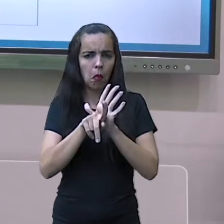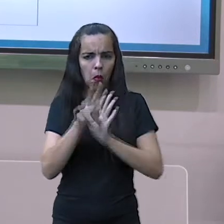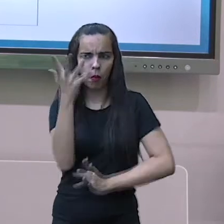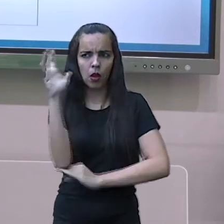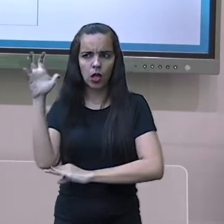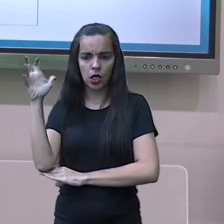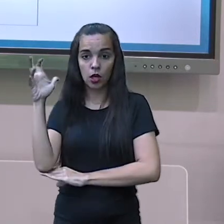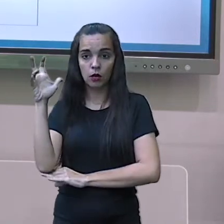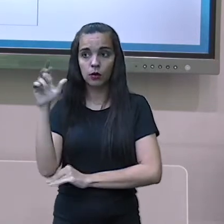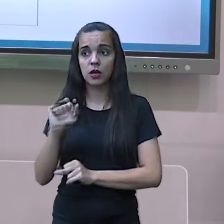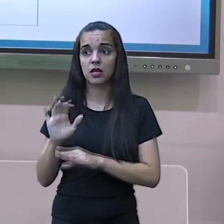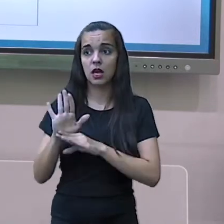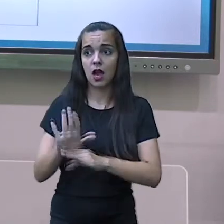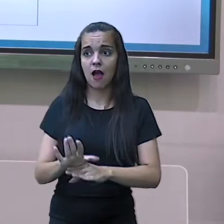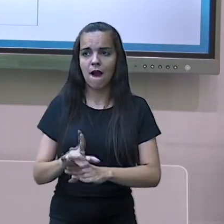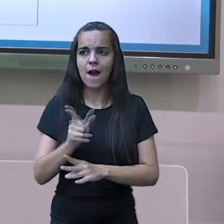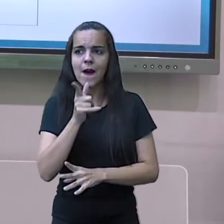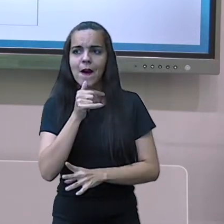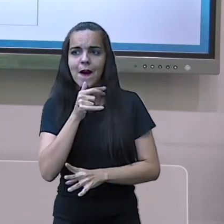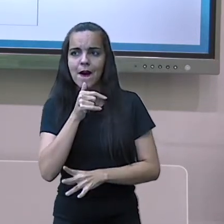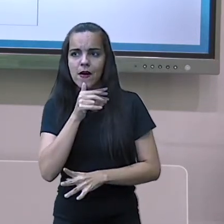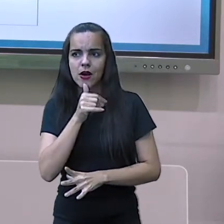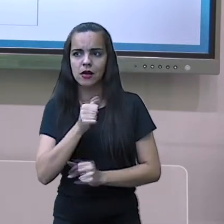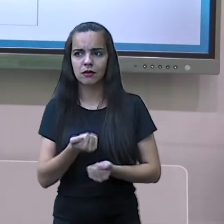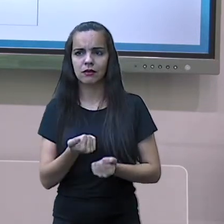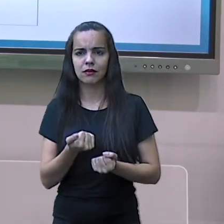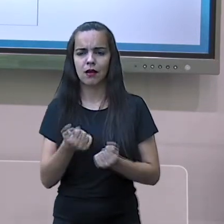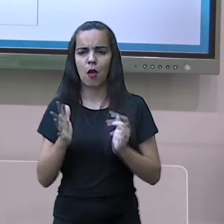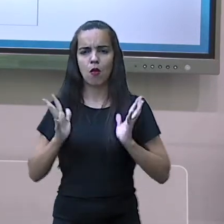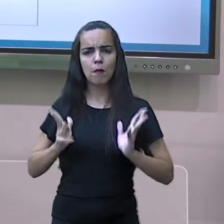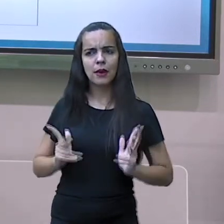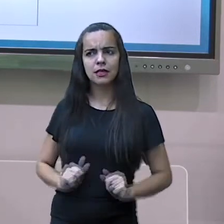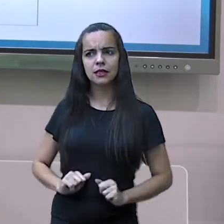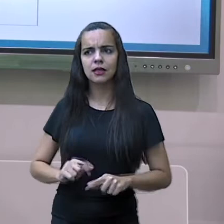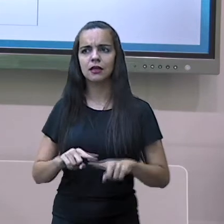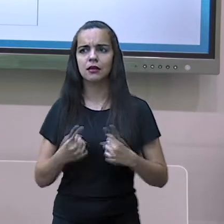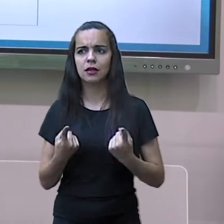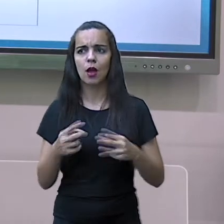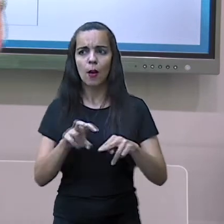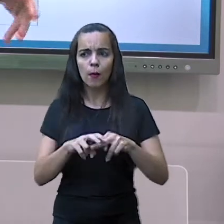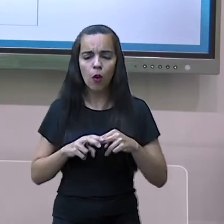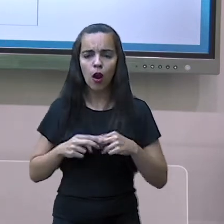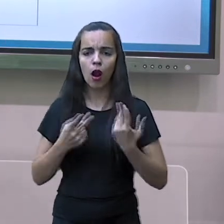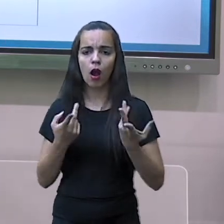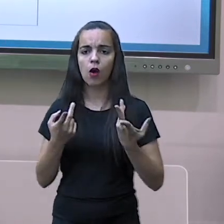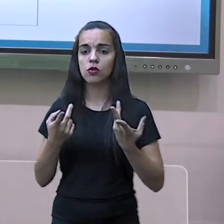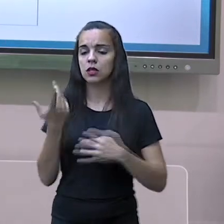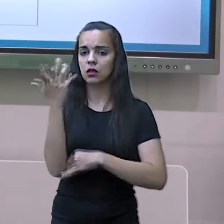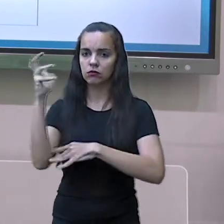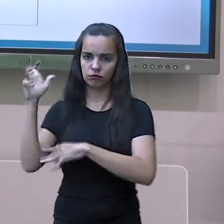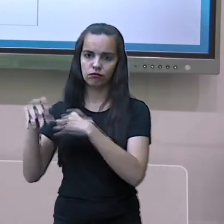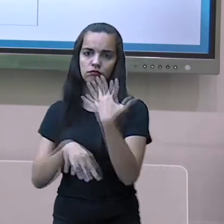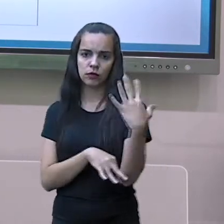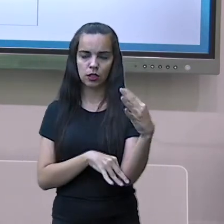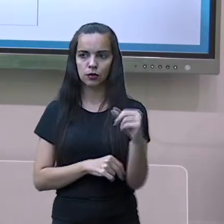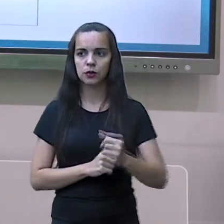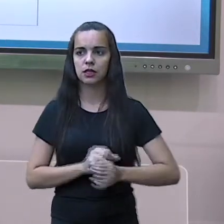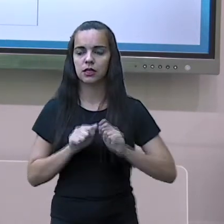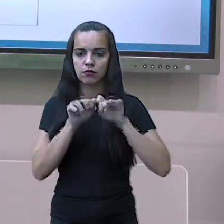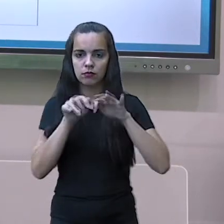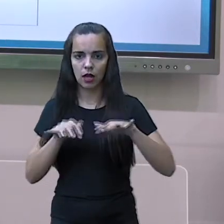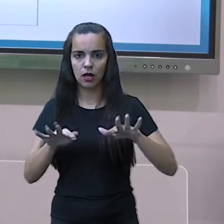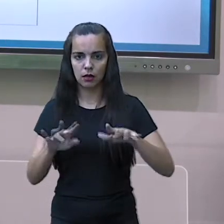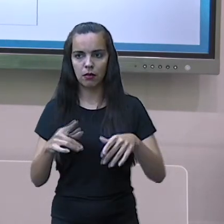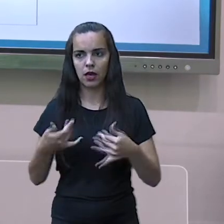chamar assim, de o rio tem água de cor barrenta. Por quê? Os sedimentos que descem ali.